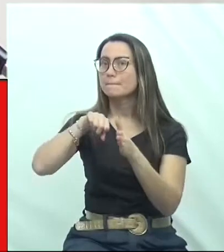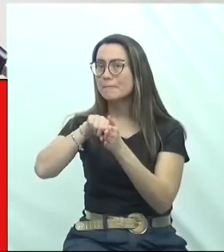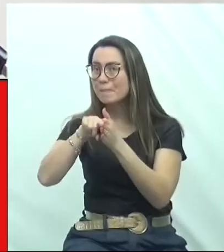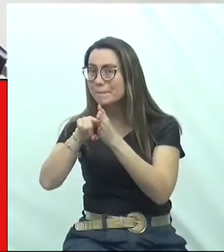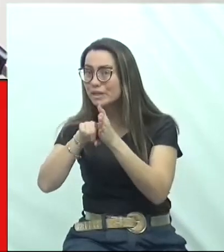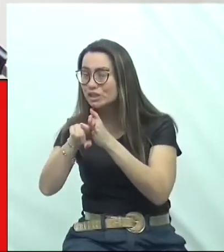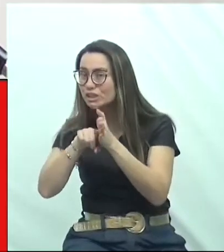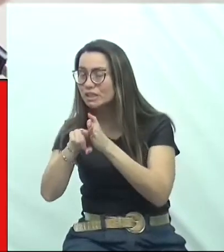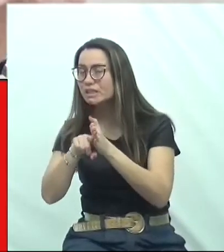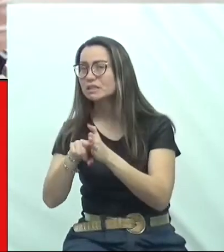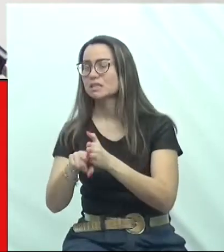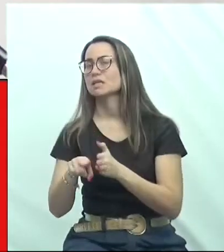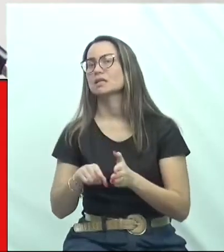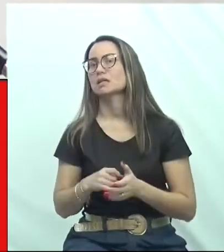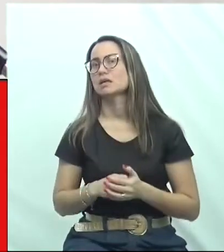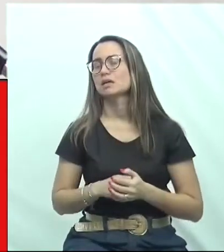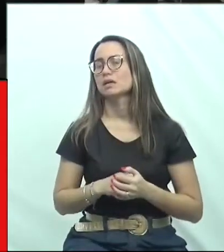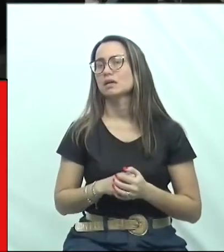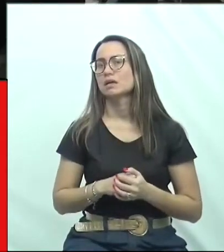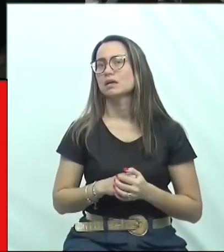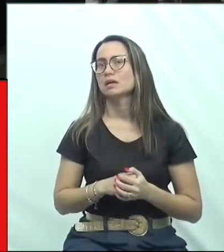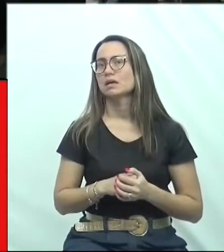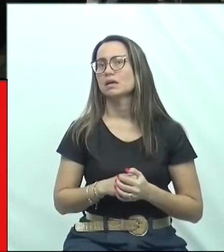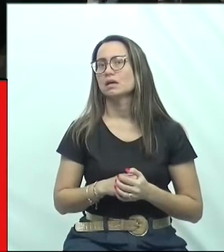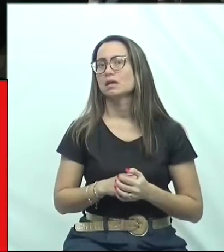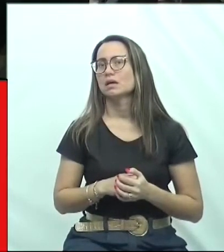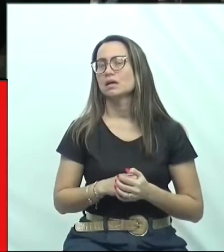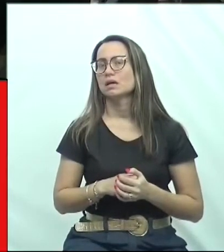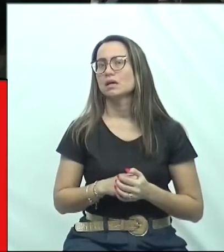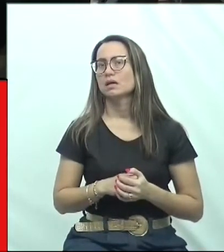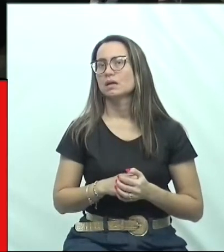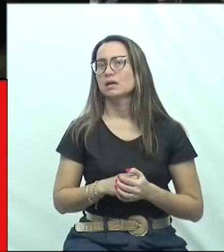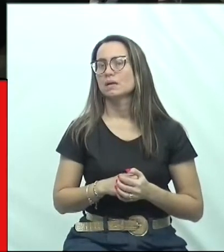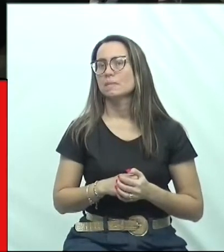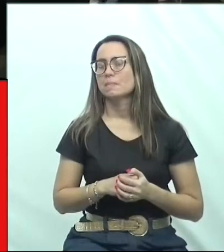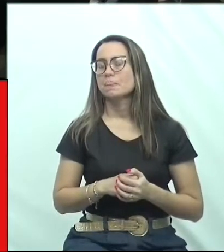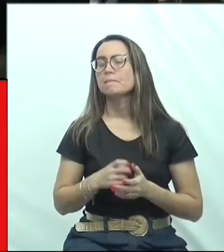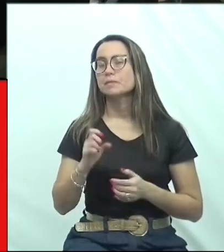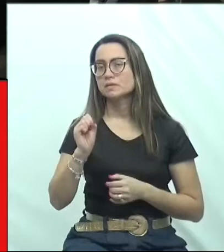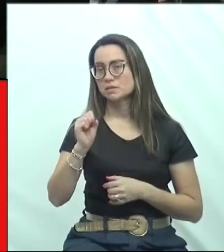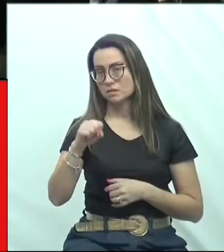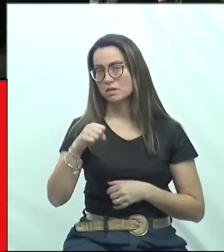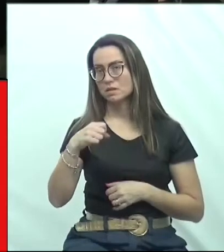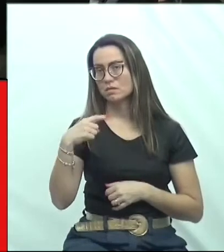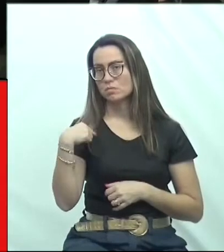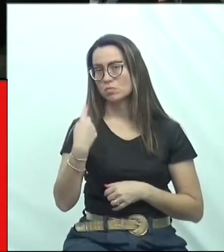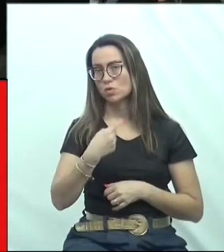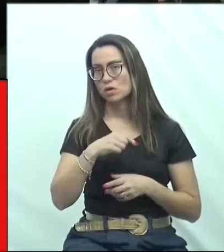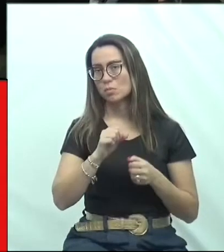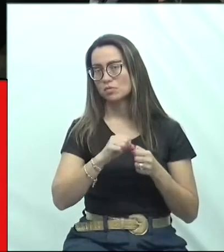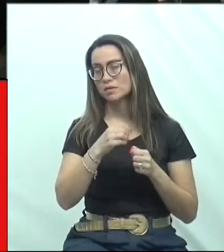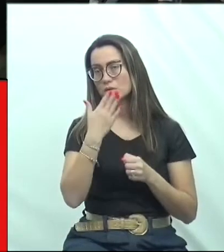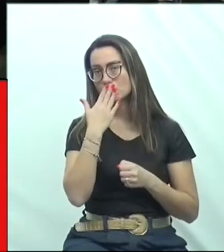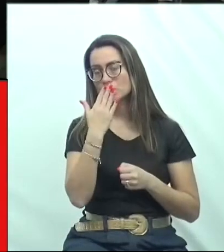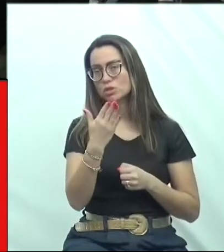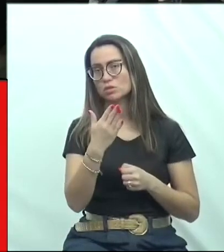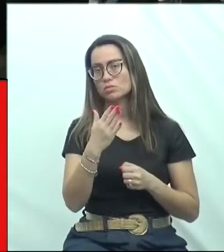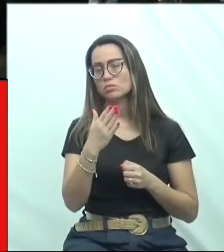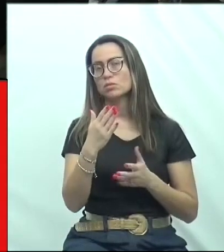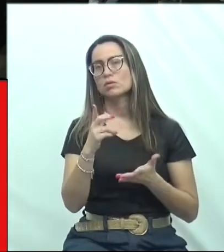trabalho. A mesa, nós vamos fazer com a mesa diretora, que nós vamos fazer esse requerimento, tá? Nós vamos juntar